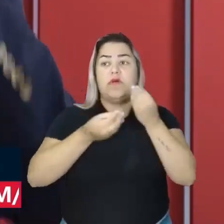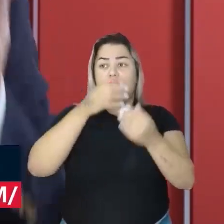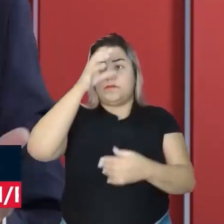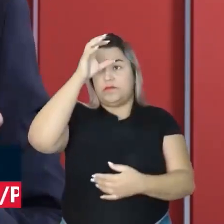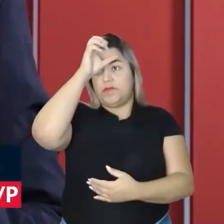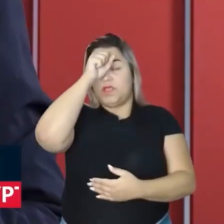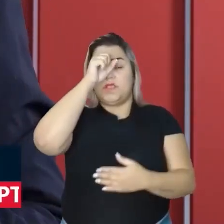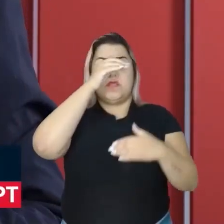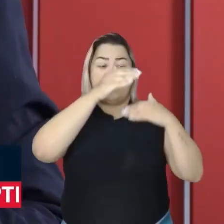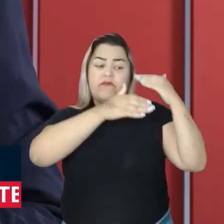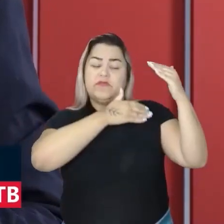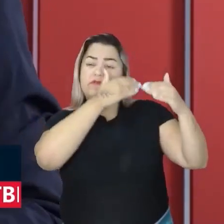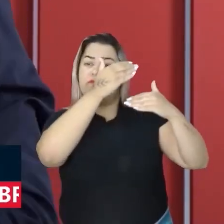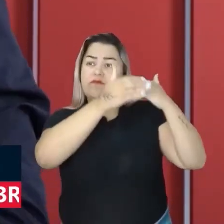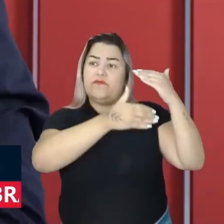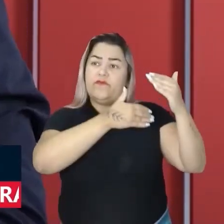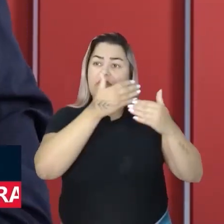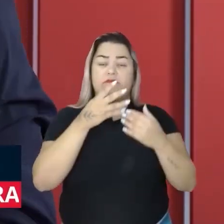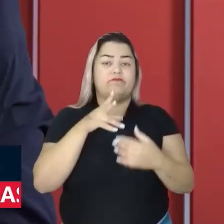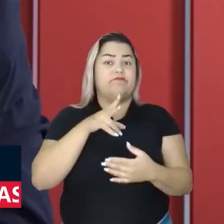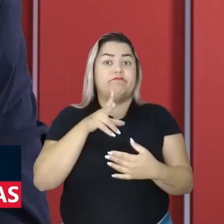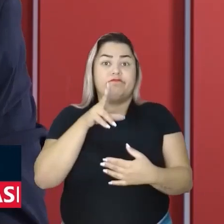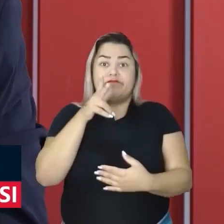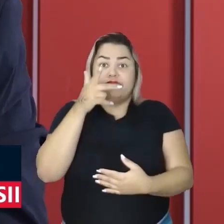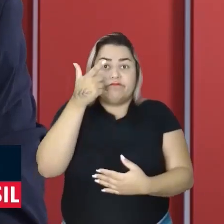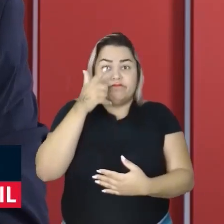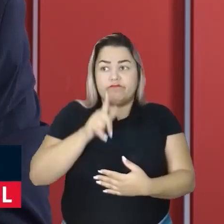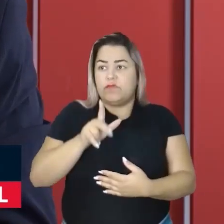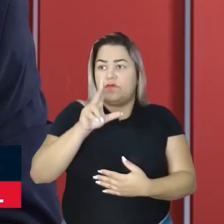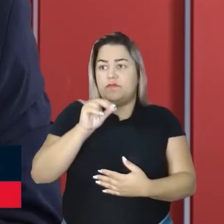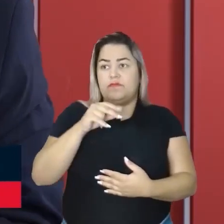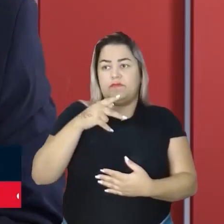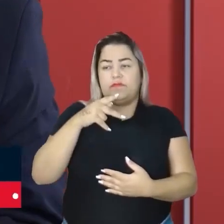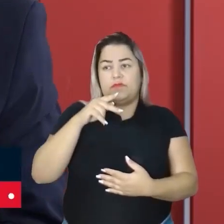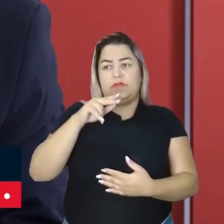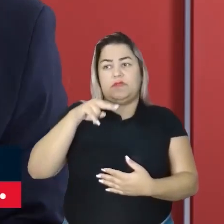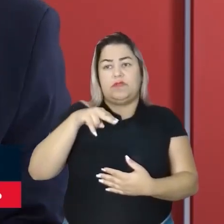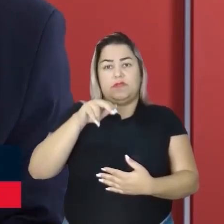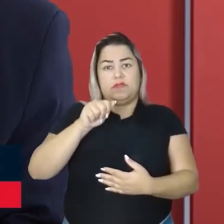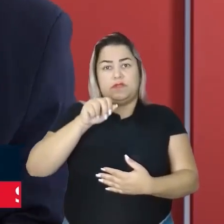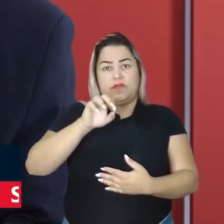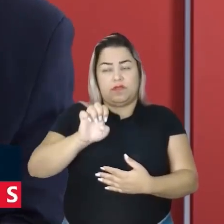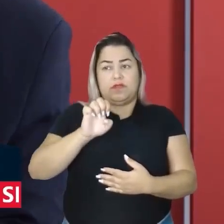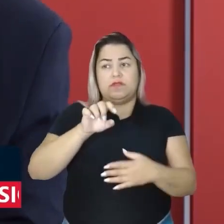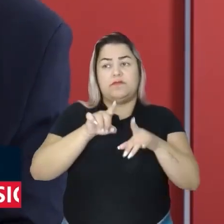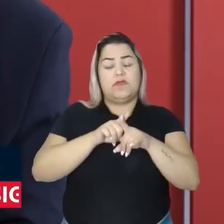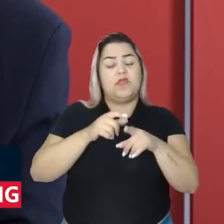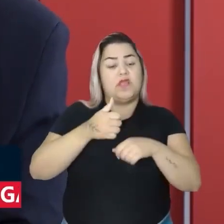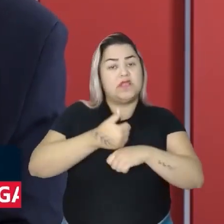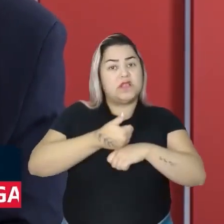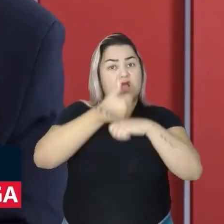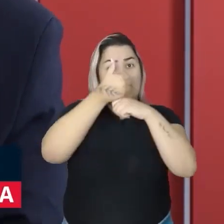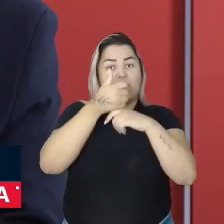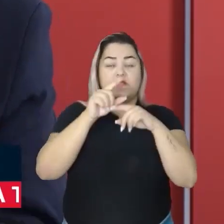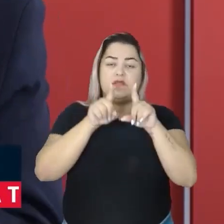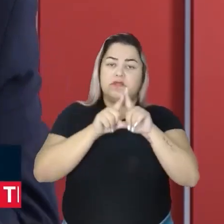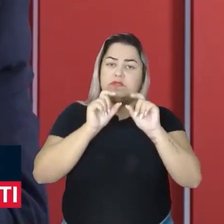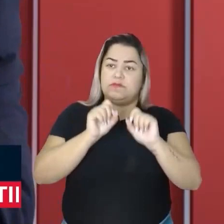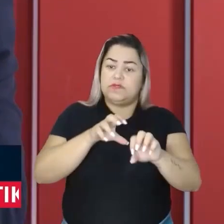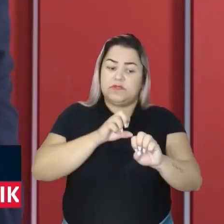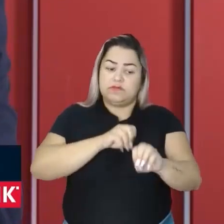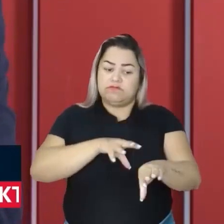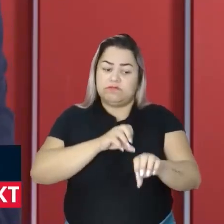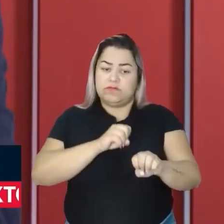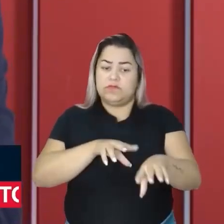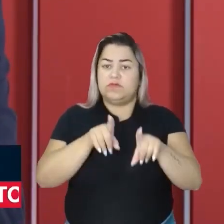vai desenvolver o seu... Não vai. Então, o PNAE, ele é exatamente essa qualidade na educação, para ter uma